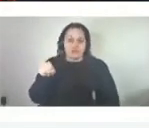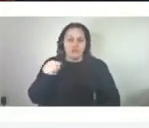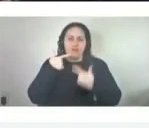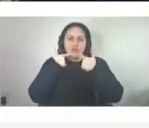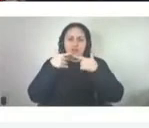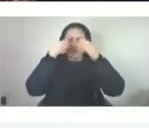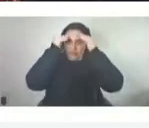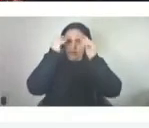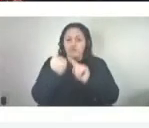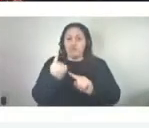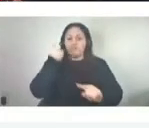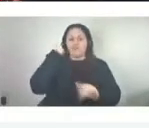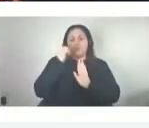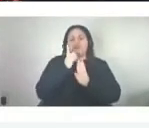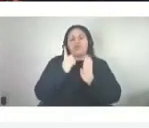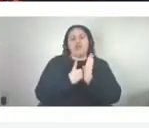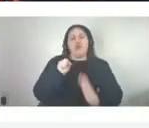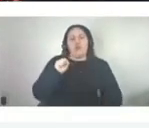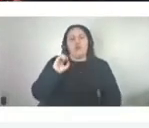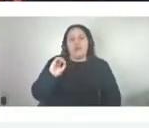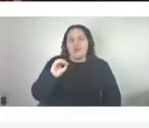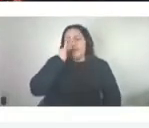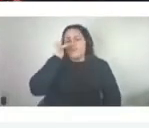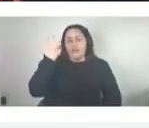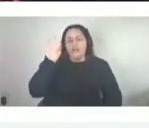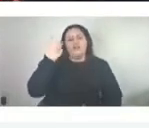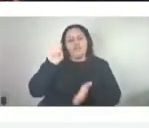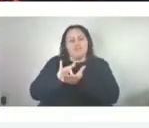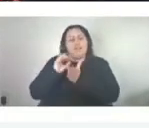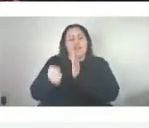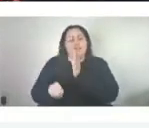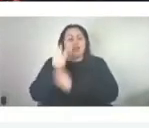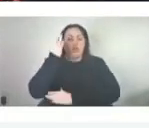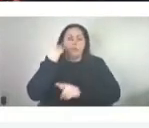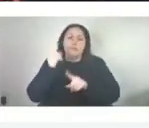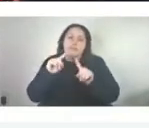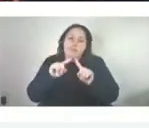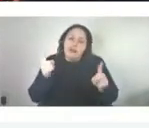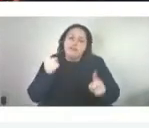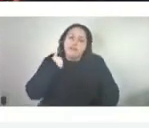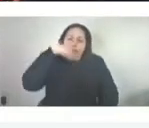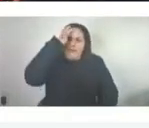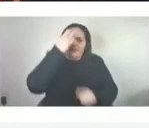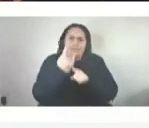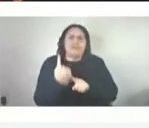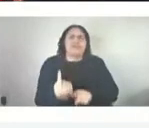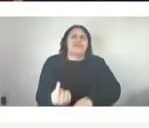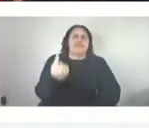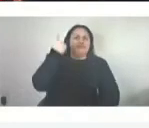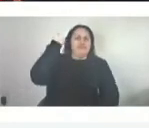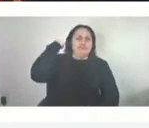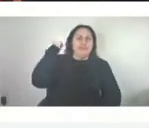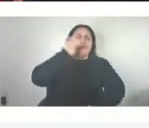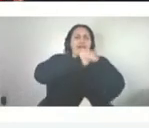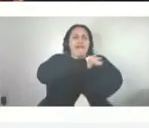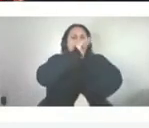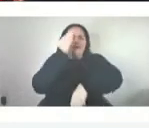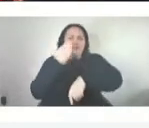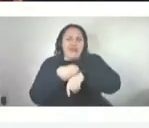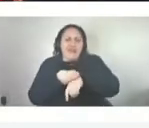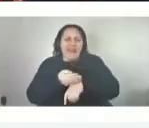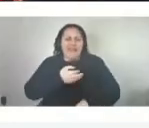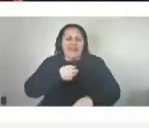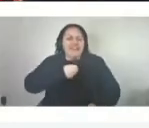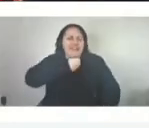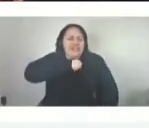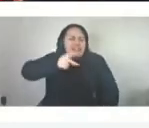na França, oficialmente criada, porque eu acredito que os homens das cavernas brincavam com objetos e animavam objetos, né? Foi